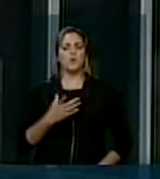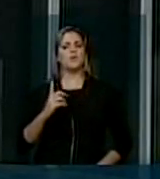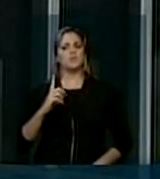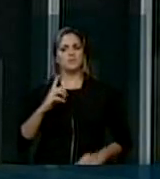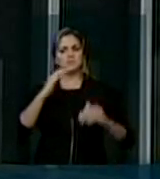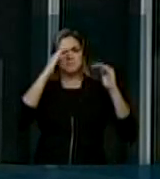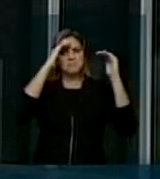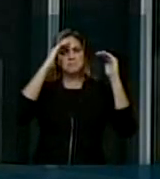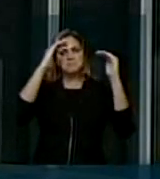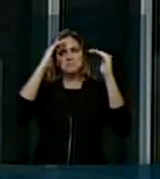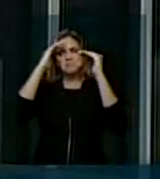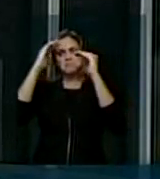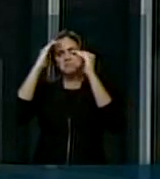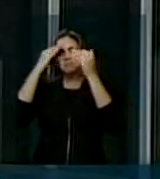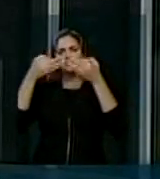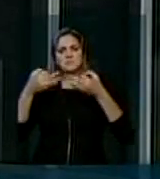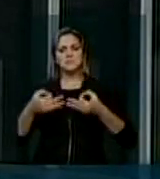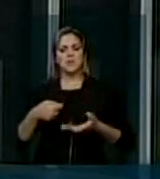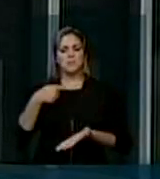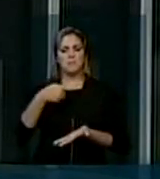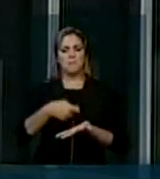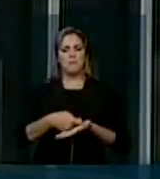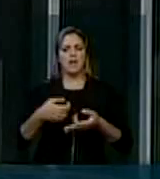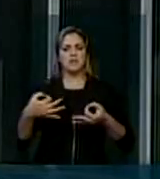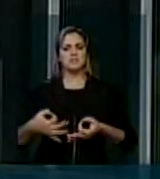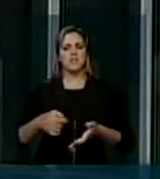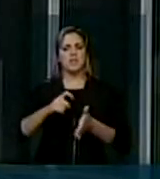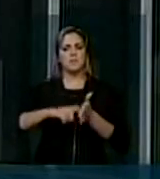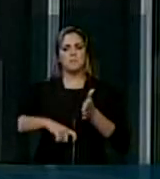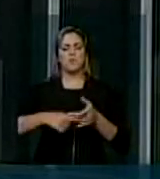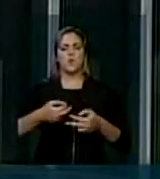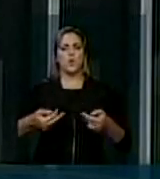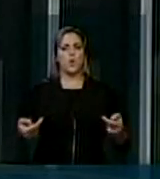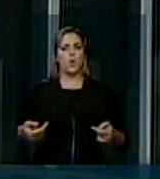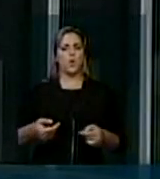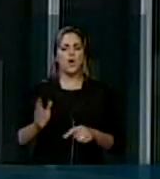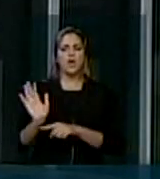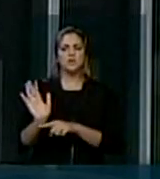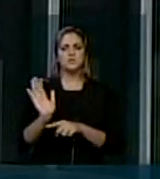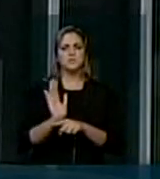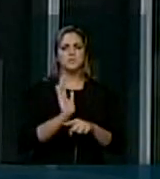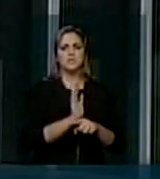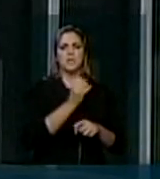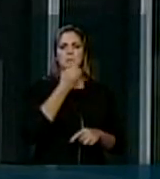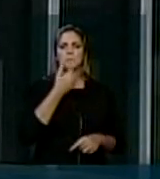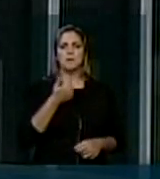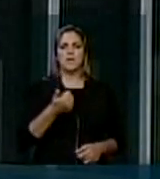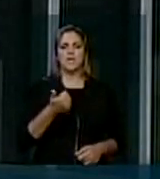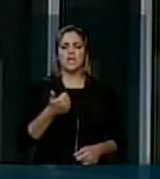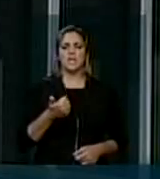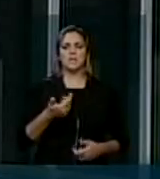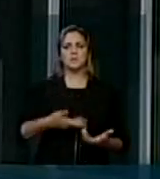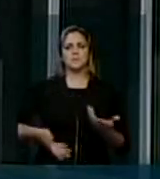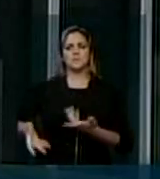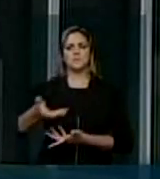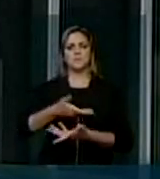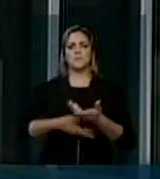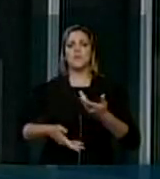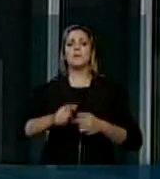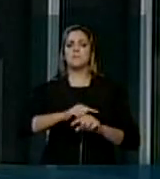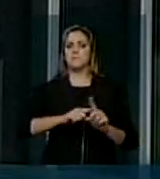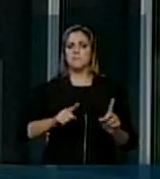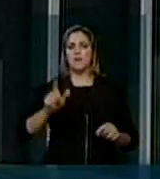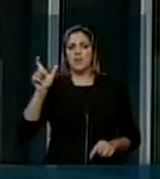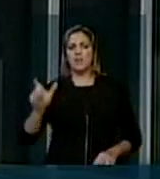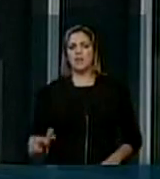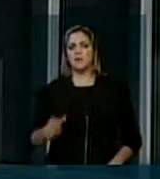seus deveres, que pagava os impostos, que fazia o bem às pessoas, que foi